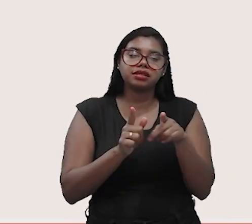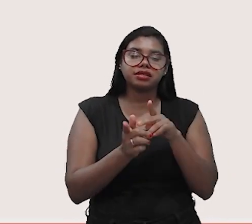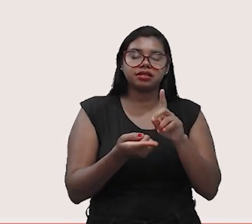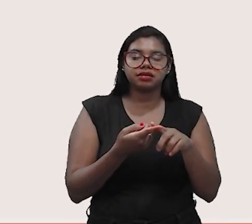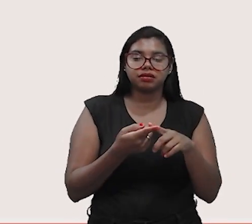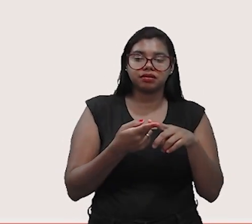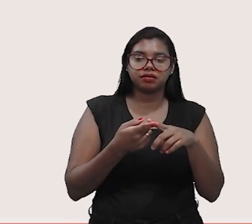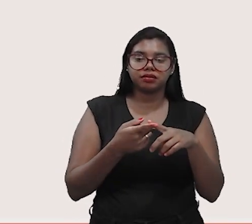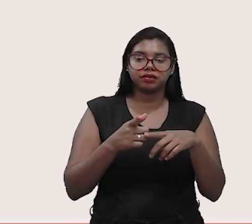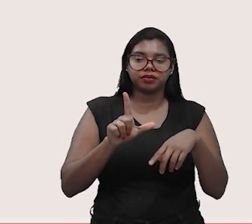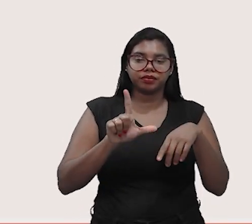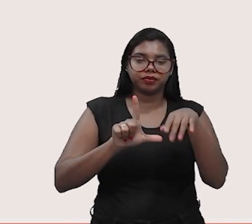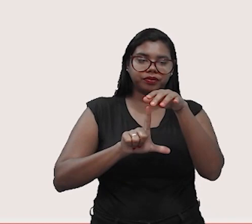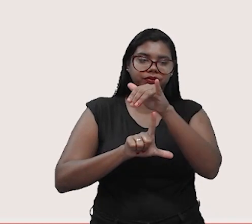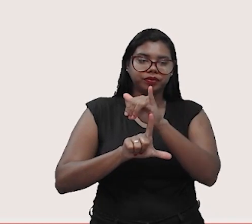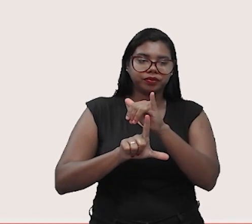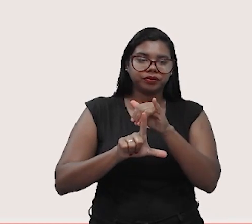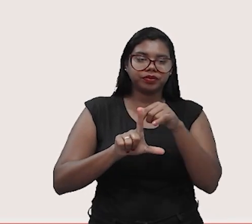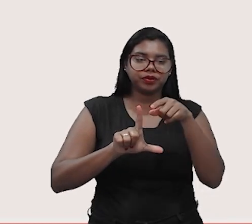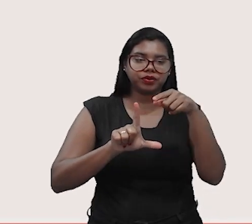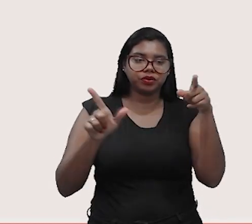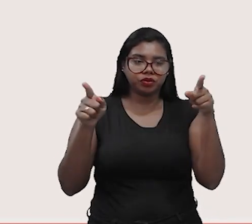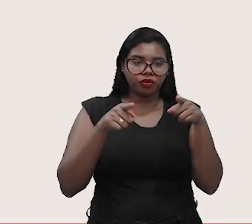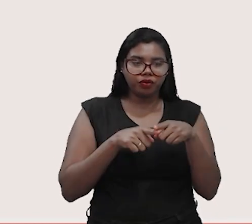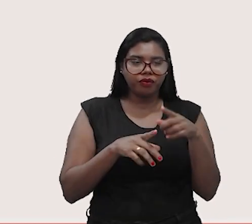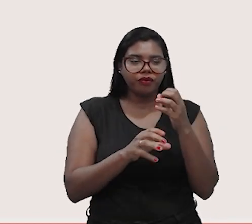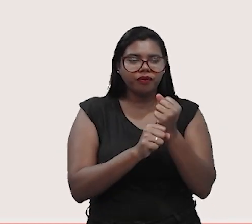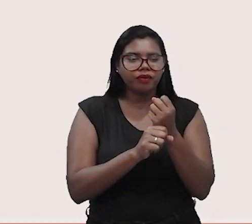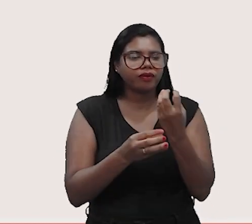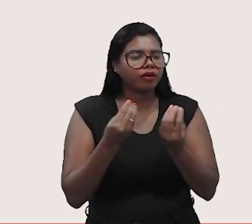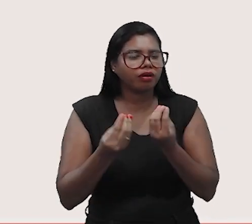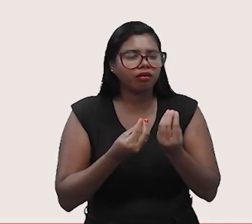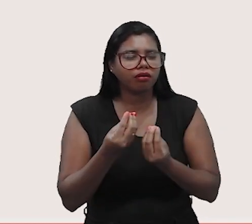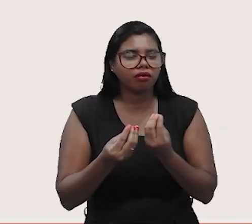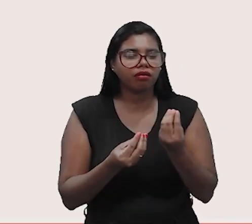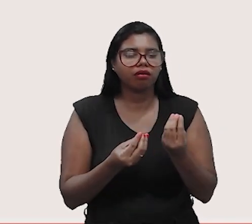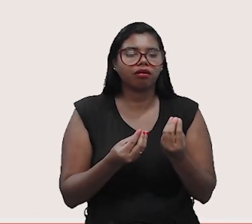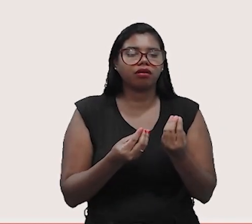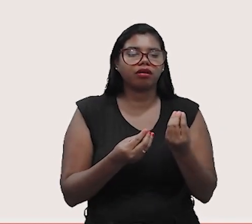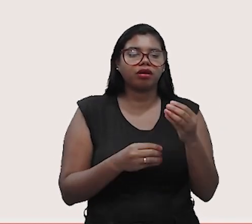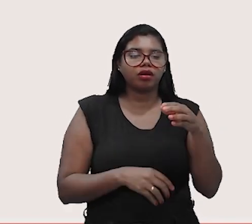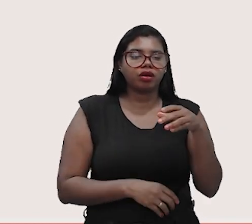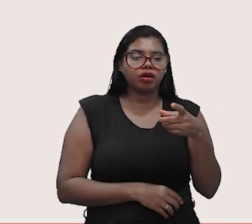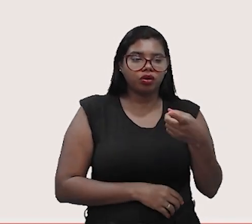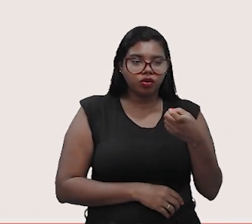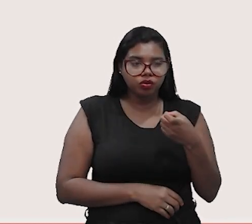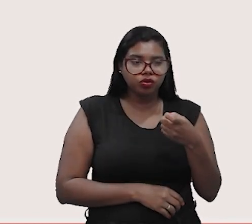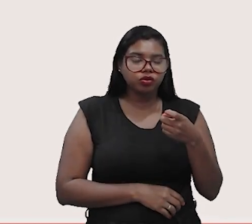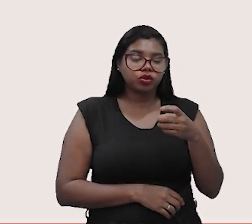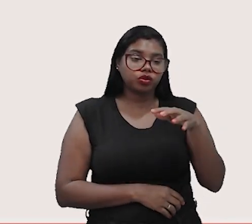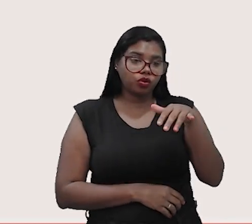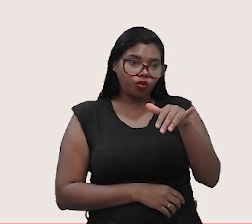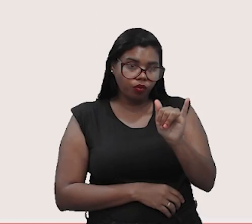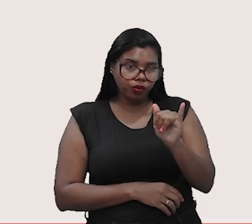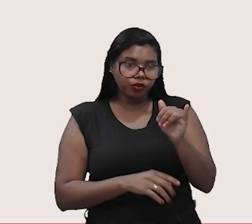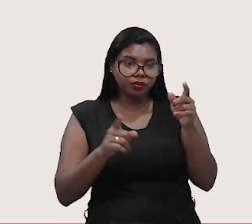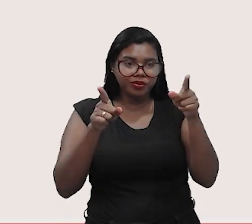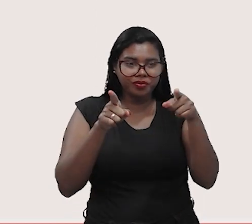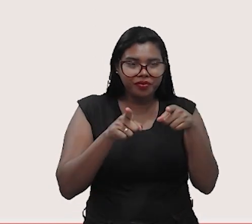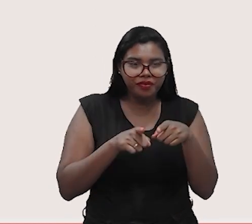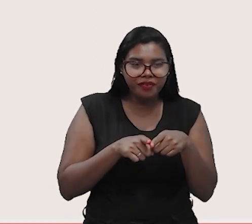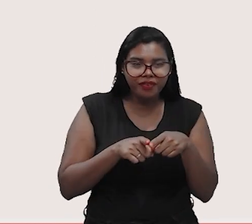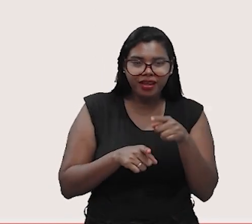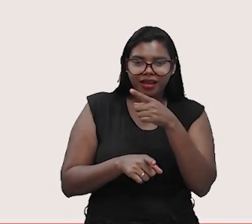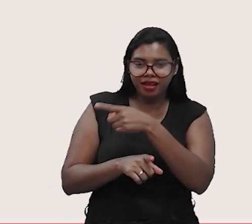Tá massa? Porém, como é que a gente calcula esse x do vértice ou o y do vértice? É exatamente o foco